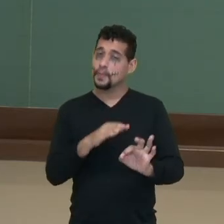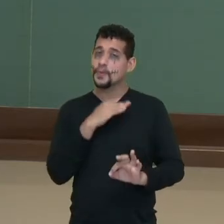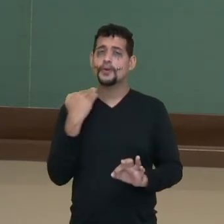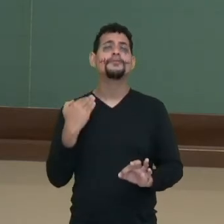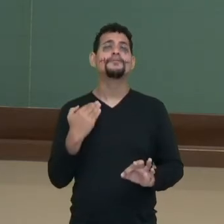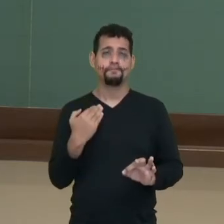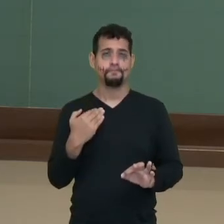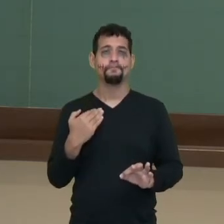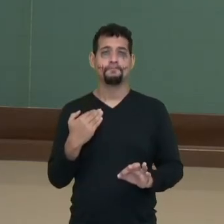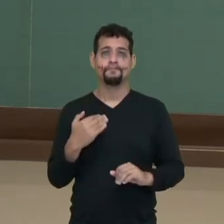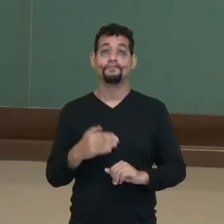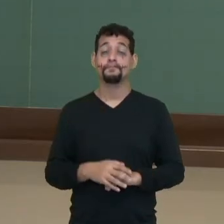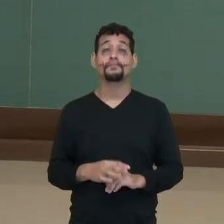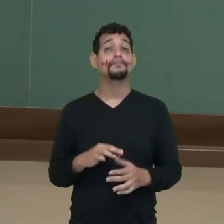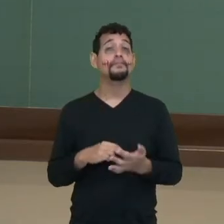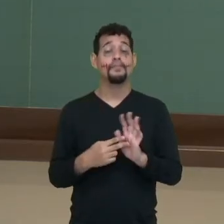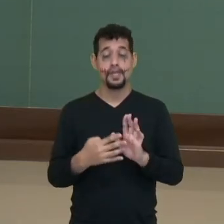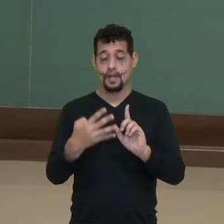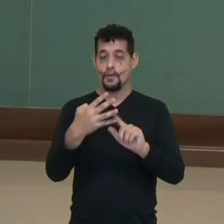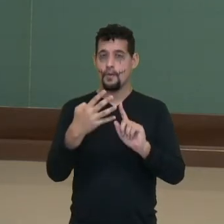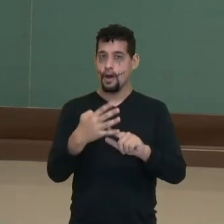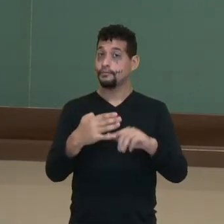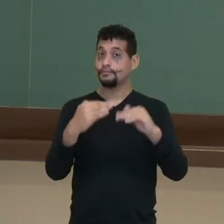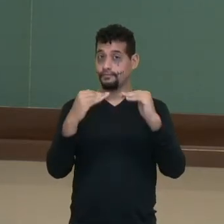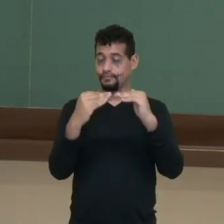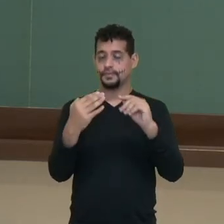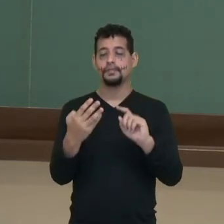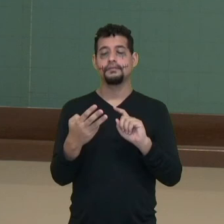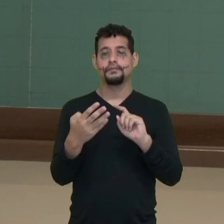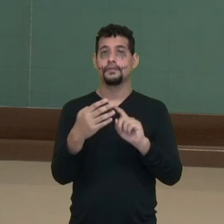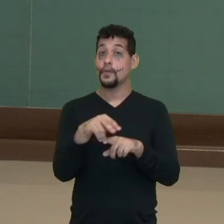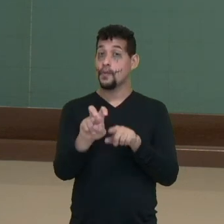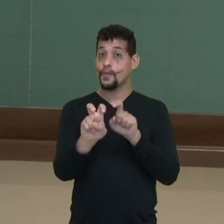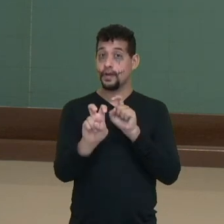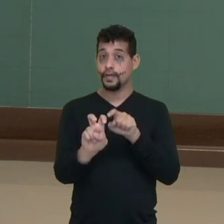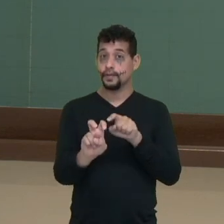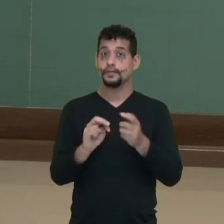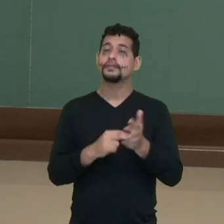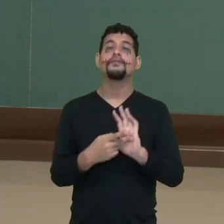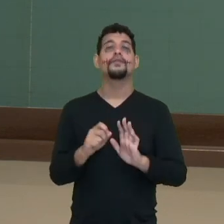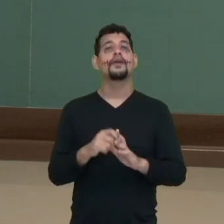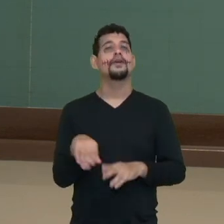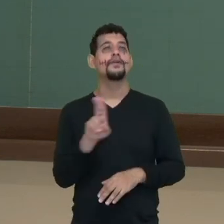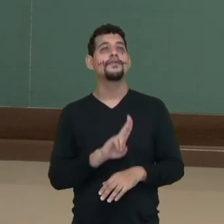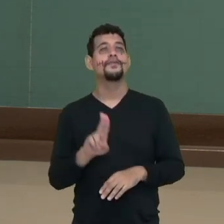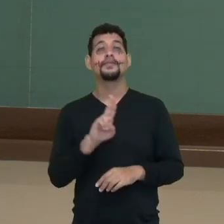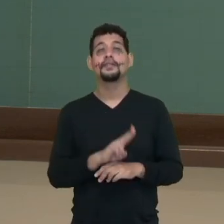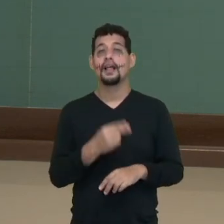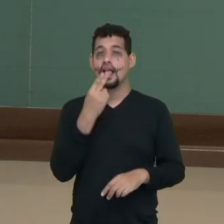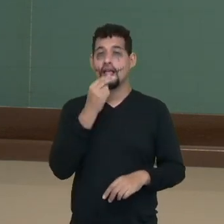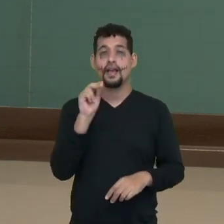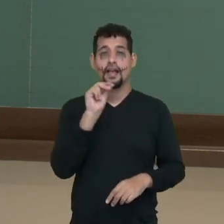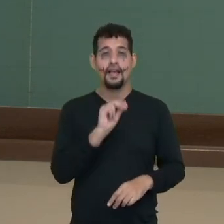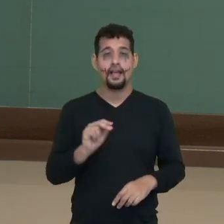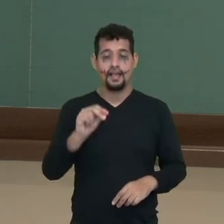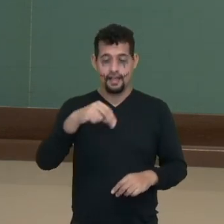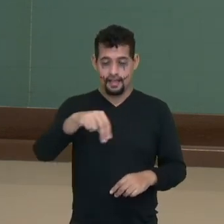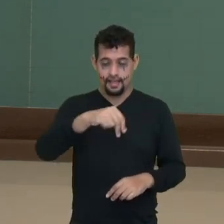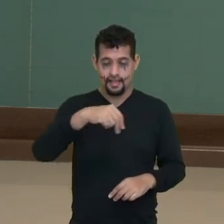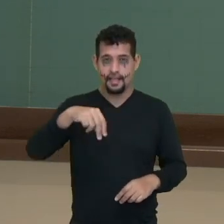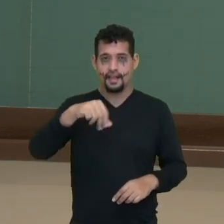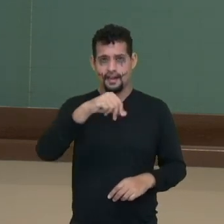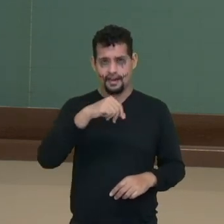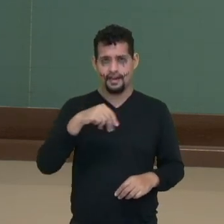pão de morto no quarto nível. Quinto nível, se utiliza sal. No quinto